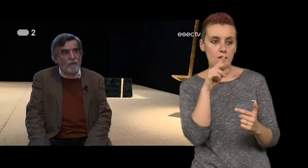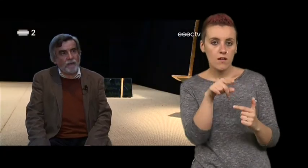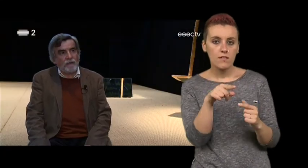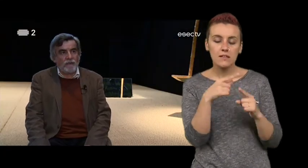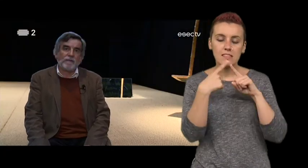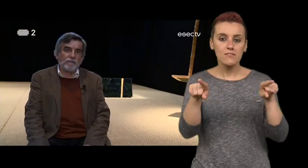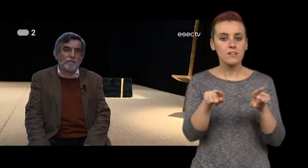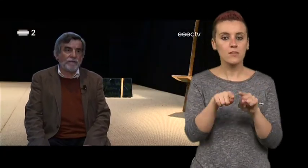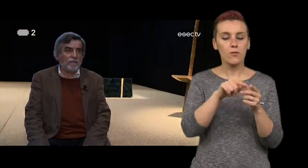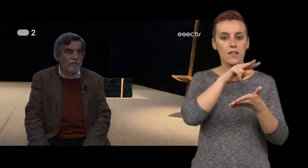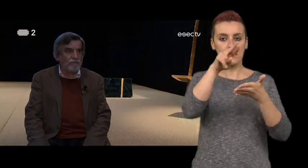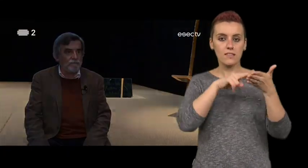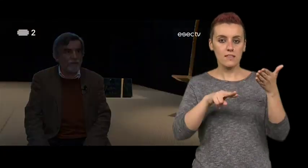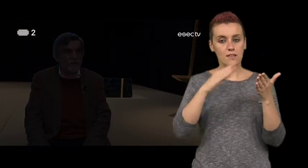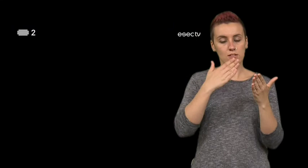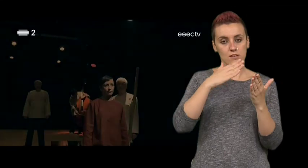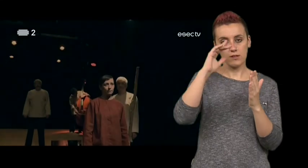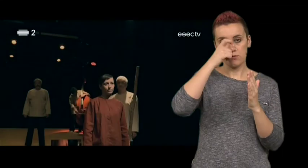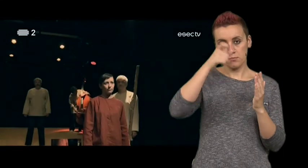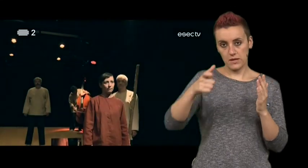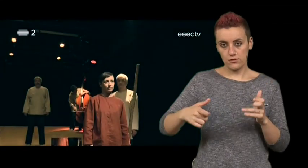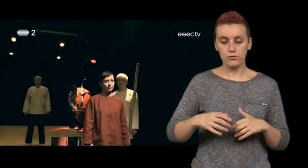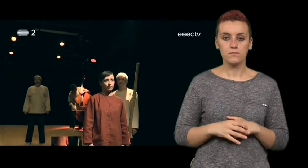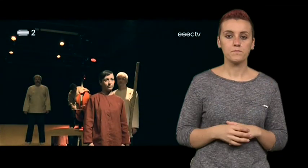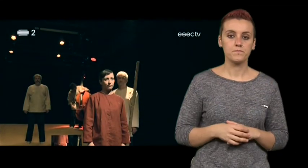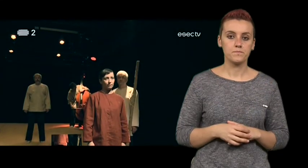diferente do que é a Declaração Universal dos Direitos Humanos.